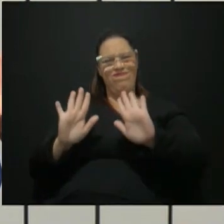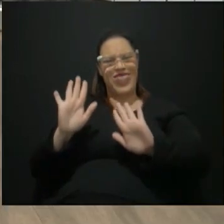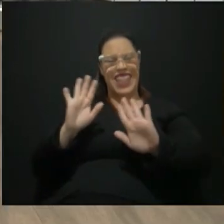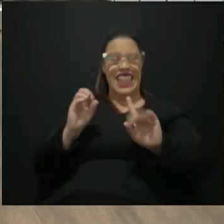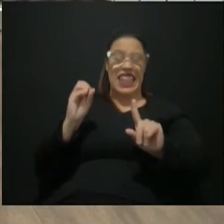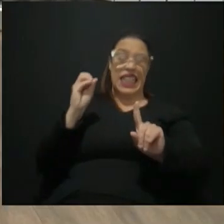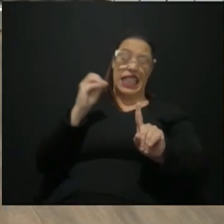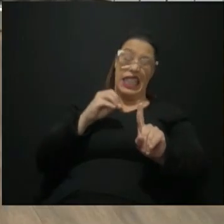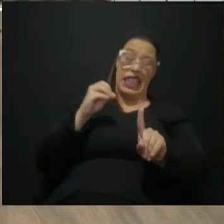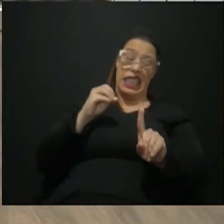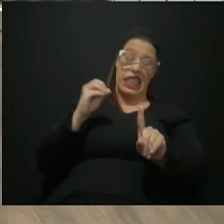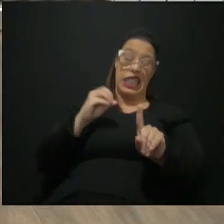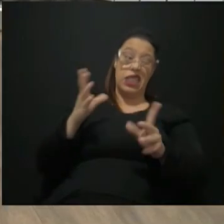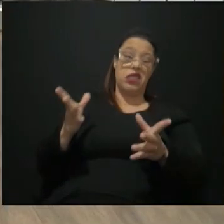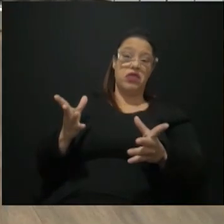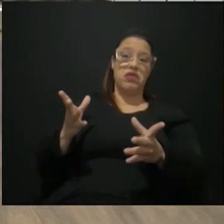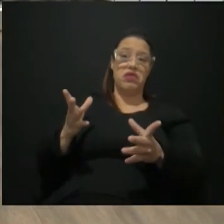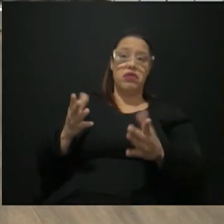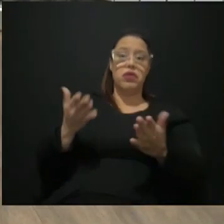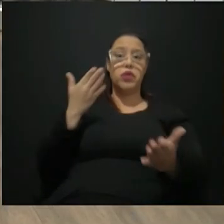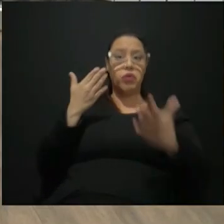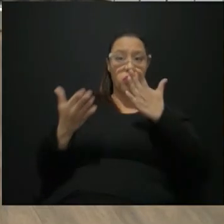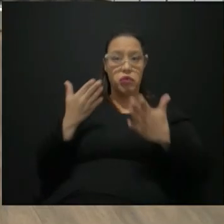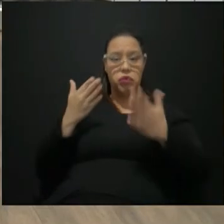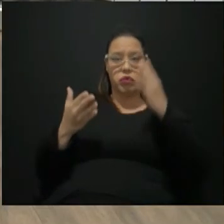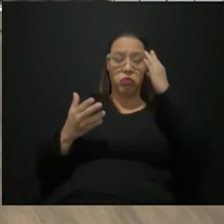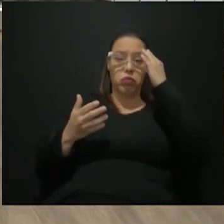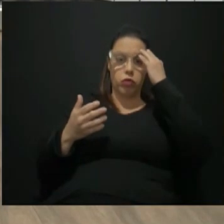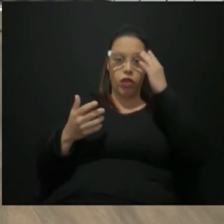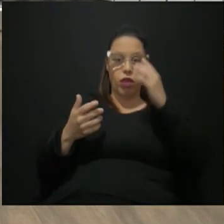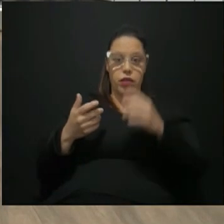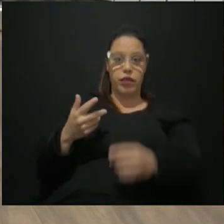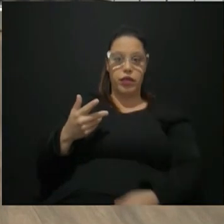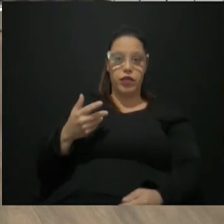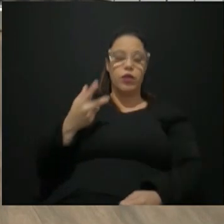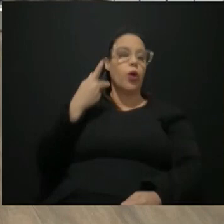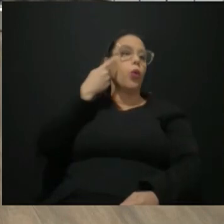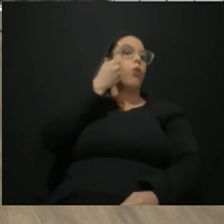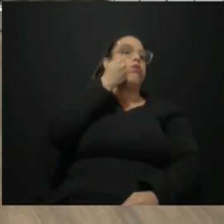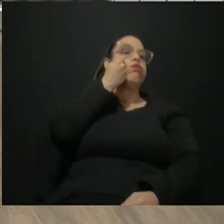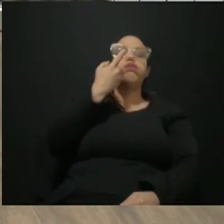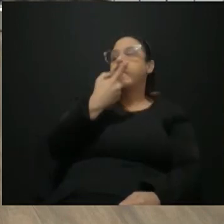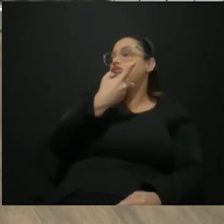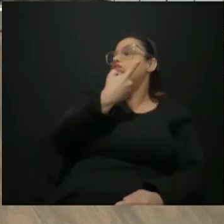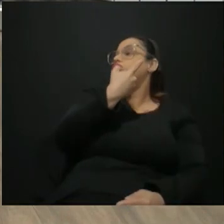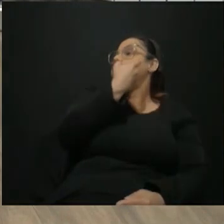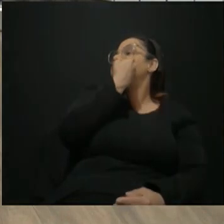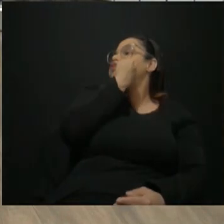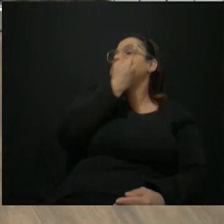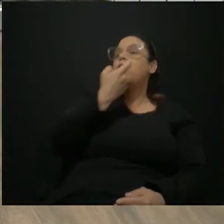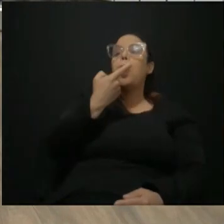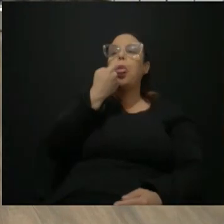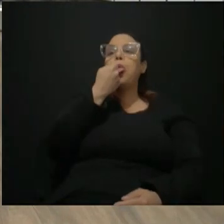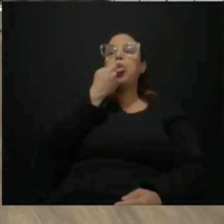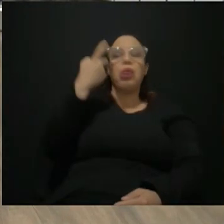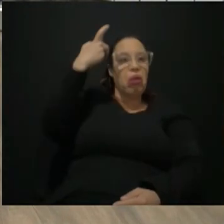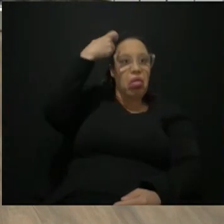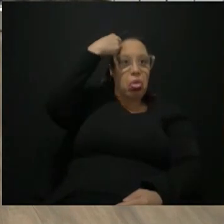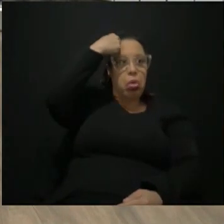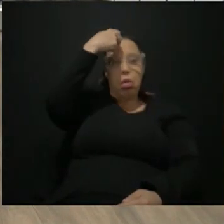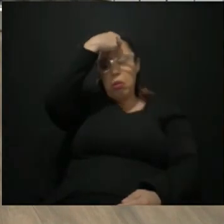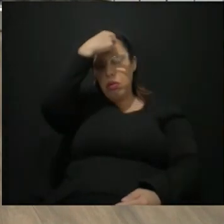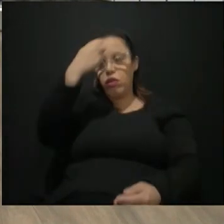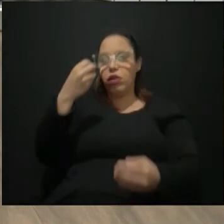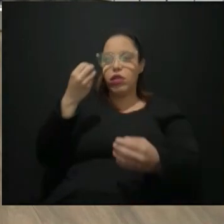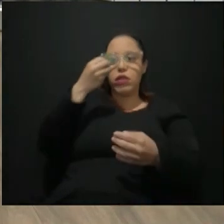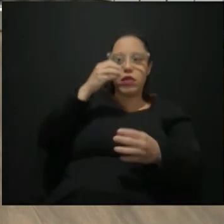dizer assim, porque dependendo do que a pessoa ela vai utilizar para retardar o envelhecimento, pode ser que o envelhecimento seja retardado,